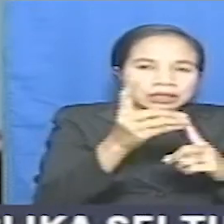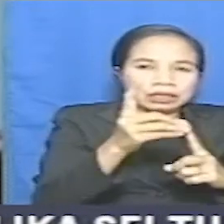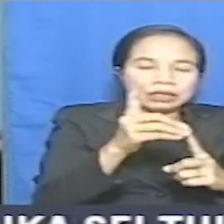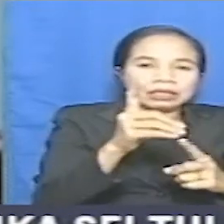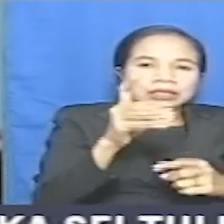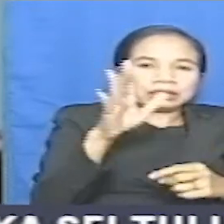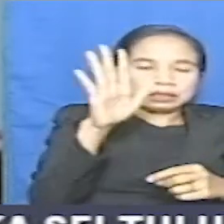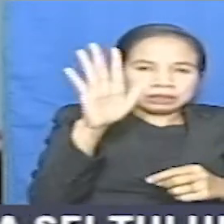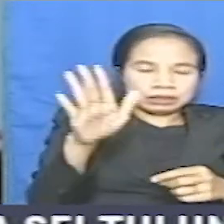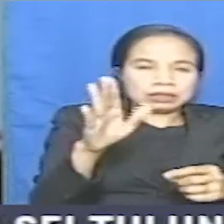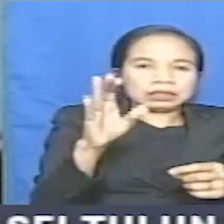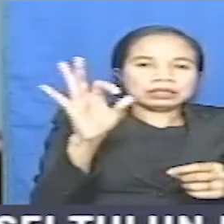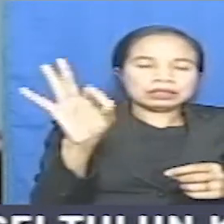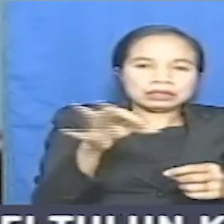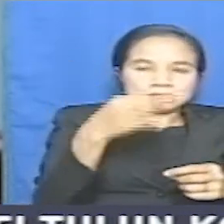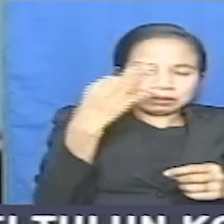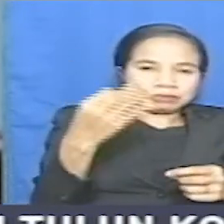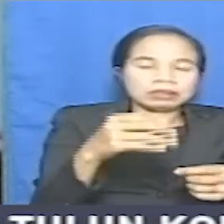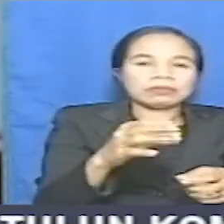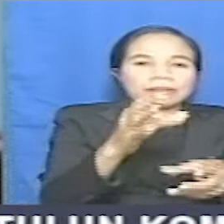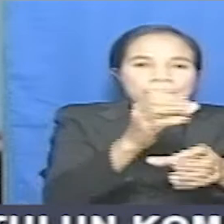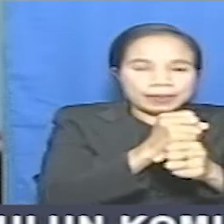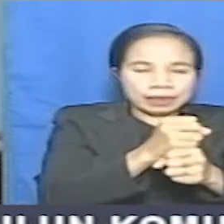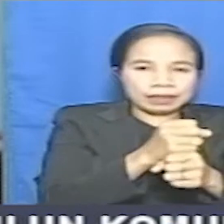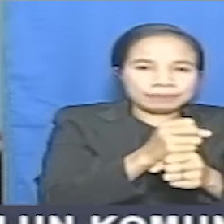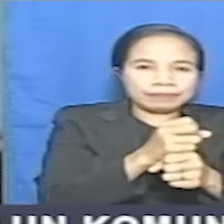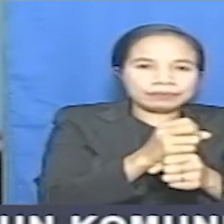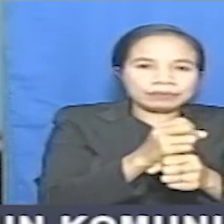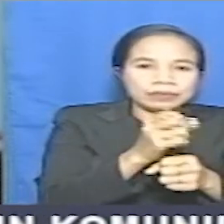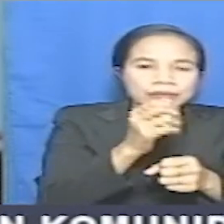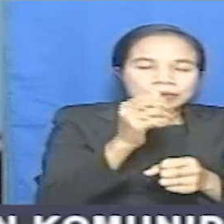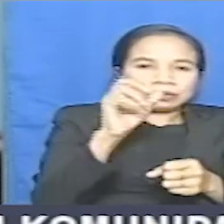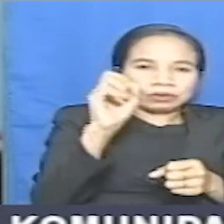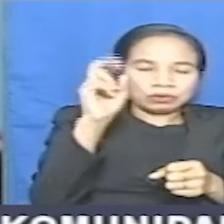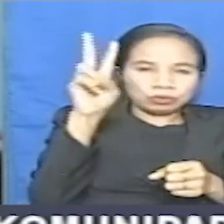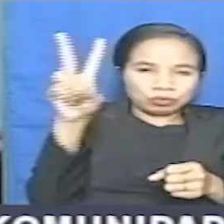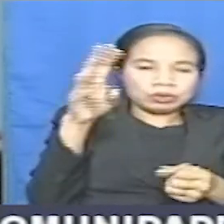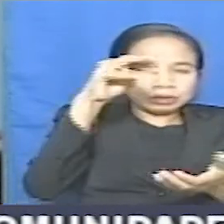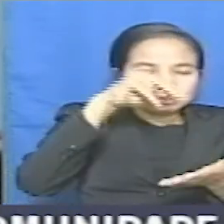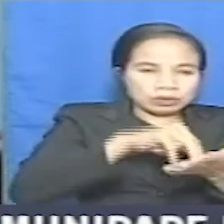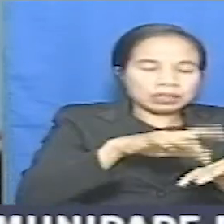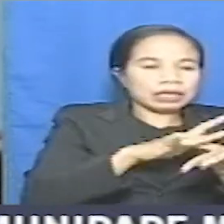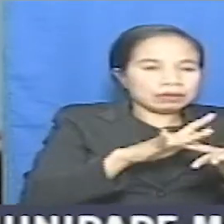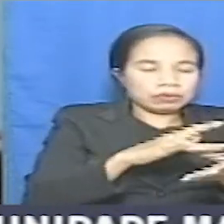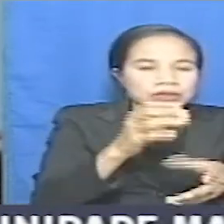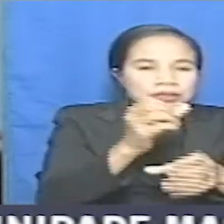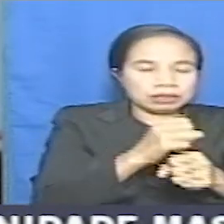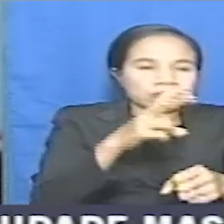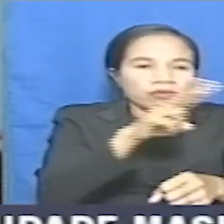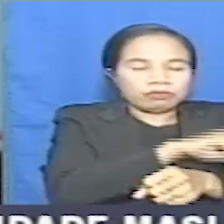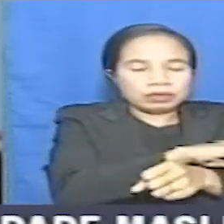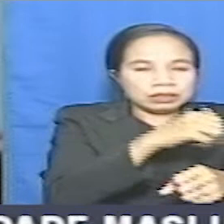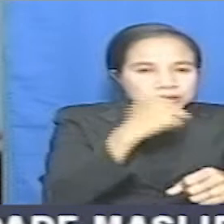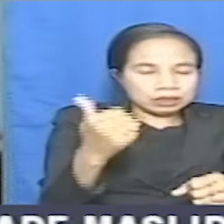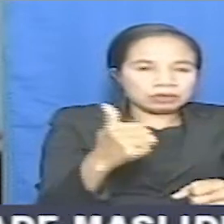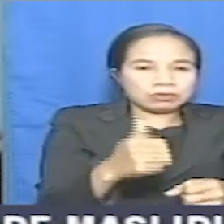nós estamos retendo 10 mil doses. E tempo a nessa, estamos preparados sim, vacina cedo com o COVAX